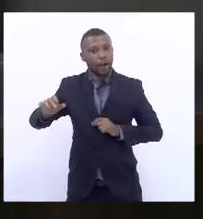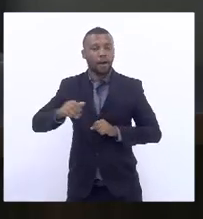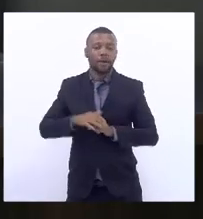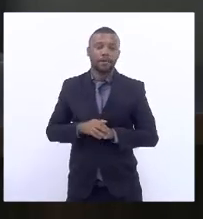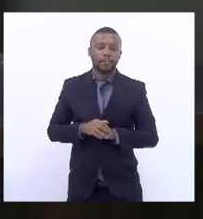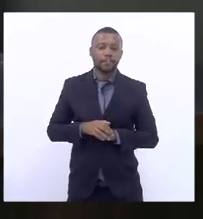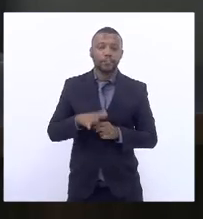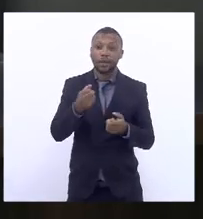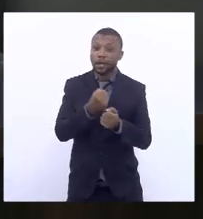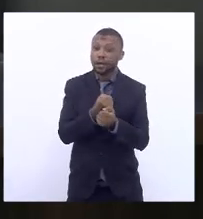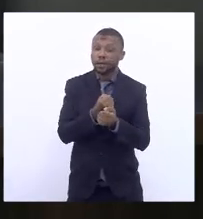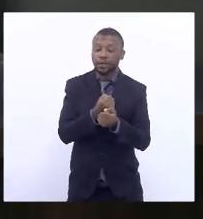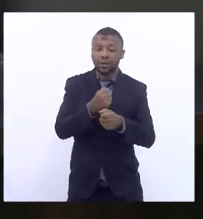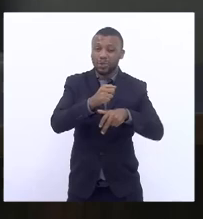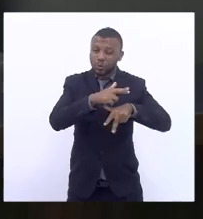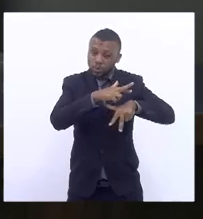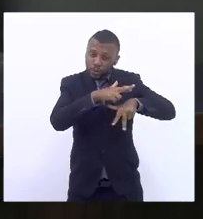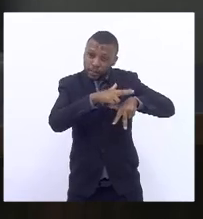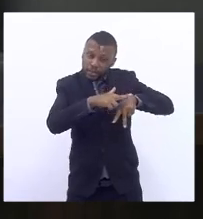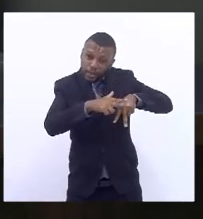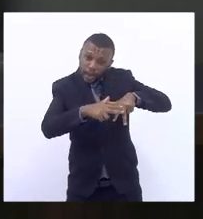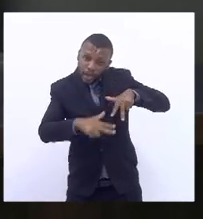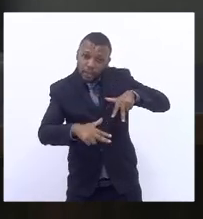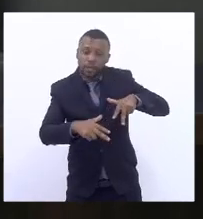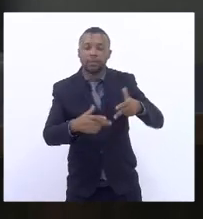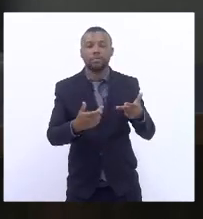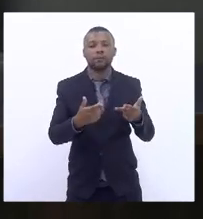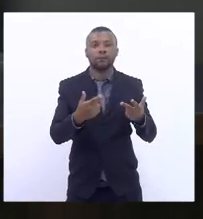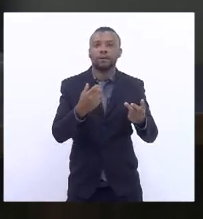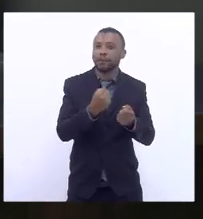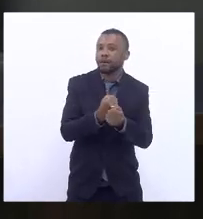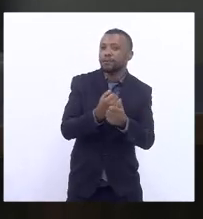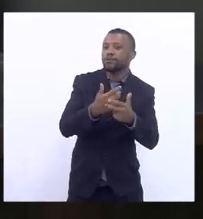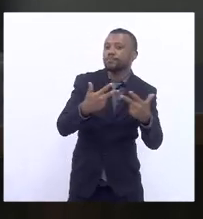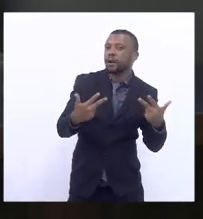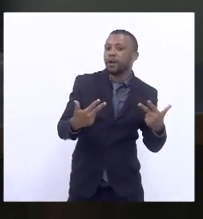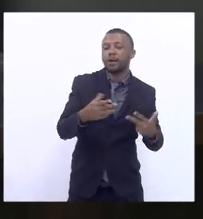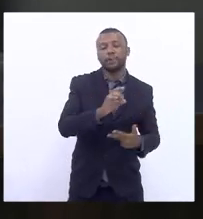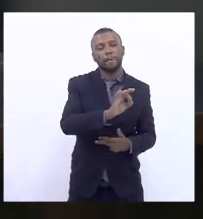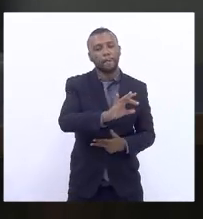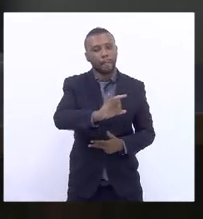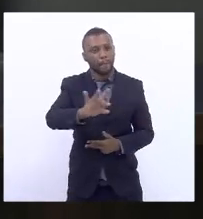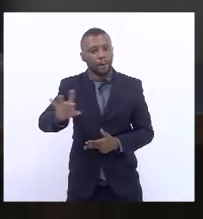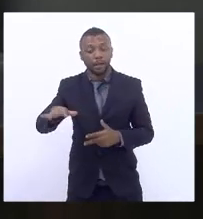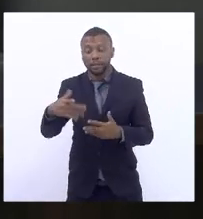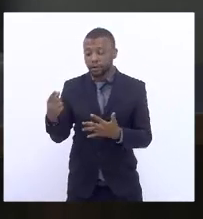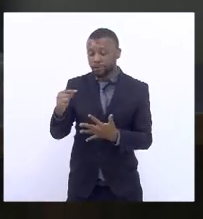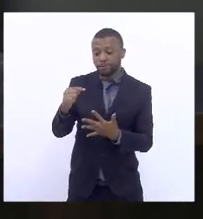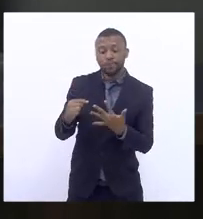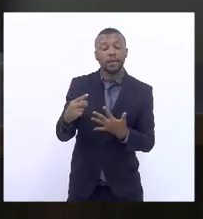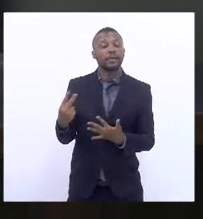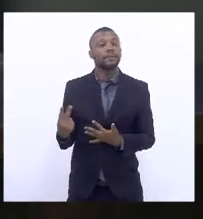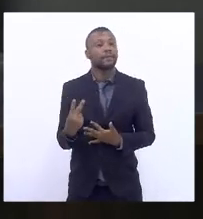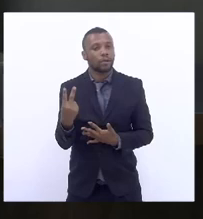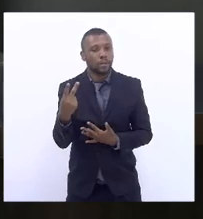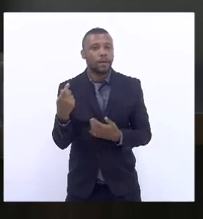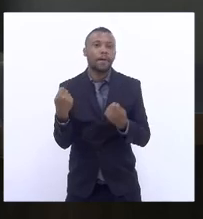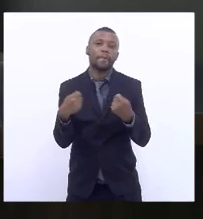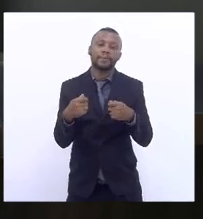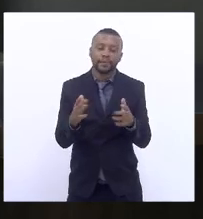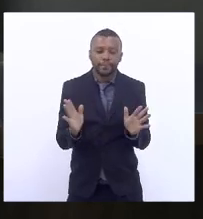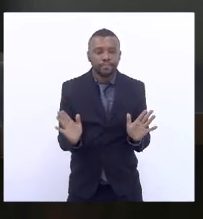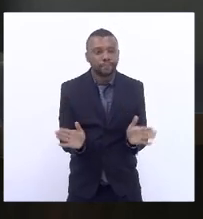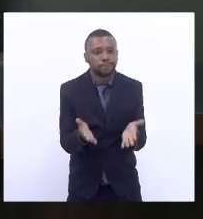orientação sexual de cada um, da cor de cada um. Então, esses valores, eles têm que ser